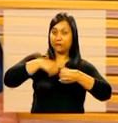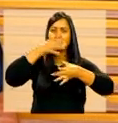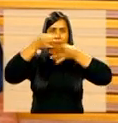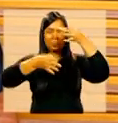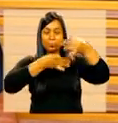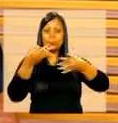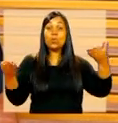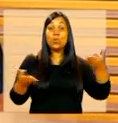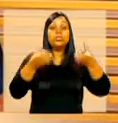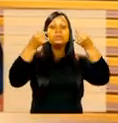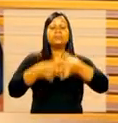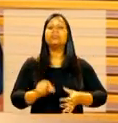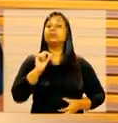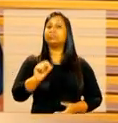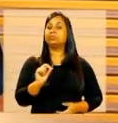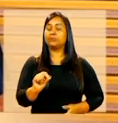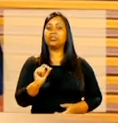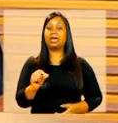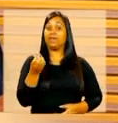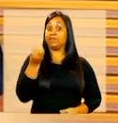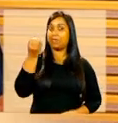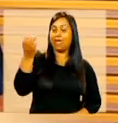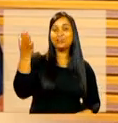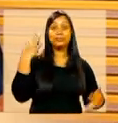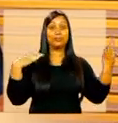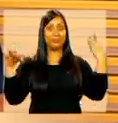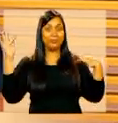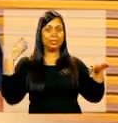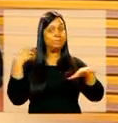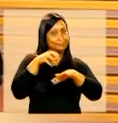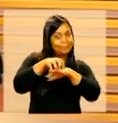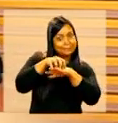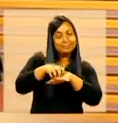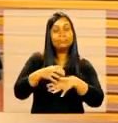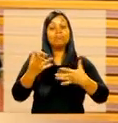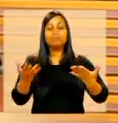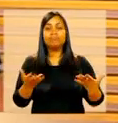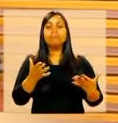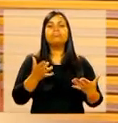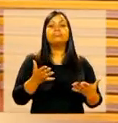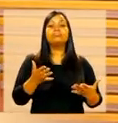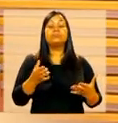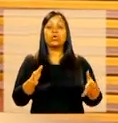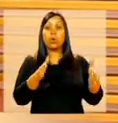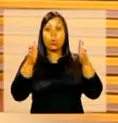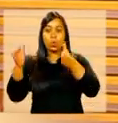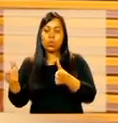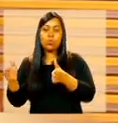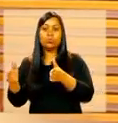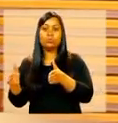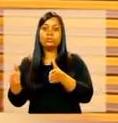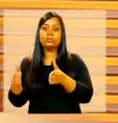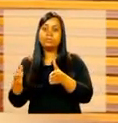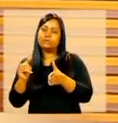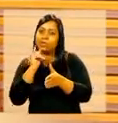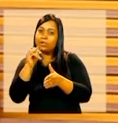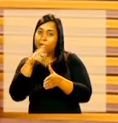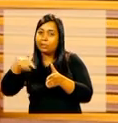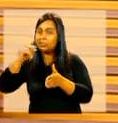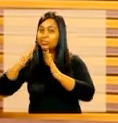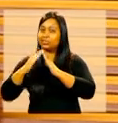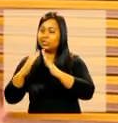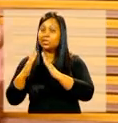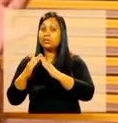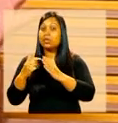De volta com o Ponto de Vista, hoje falando sobre viagens, turismo. Ô Carla, nosso último bloco, vamos dar um servição pro pessoal